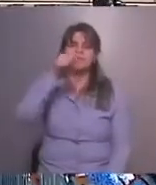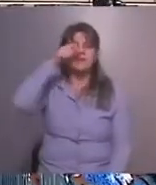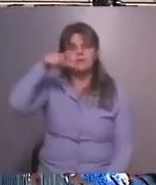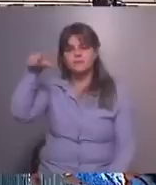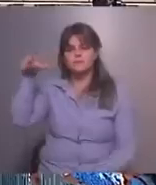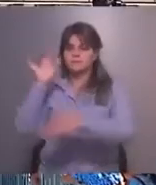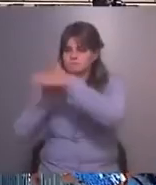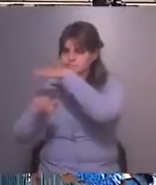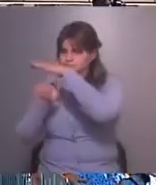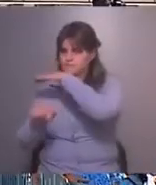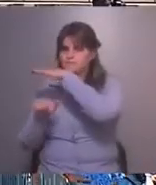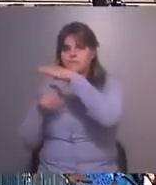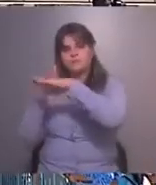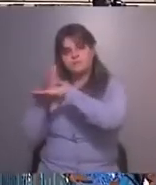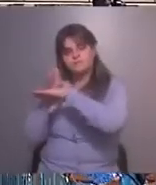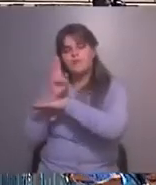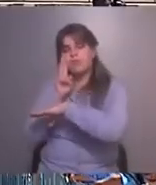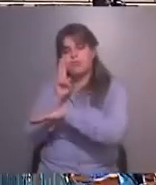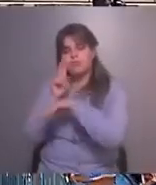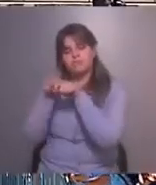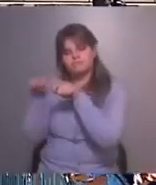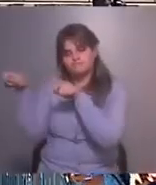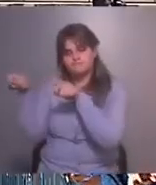a transmissão desta celebração,